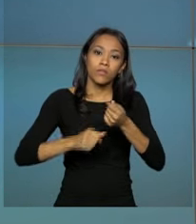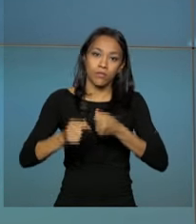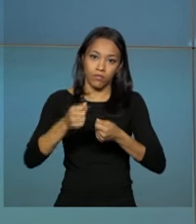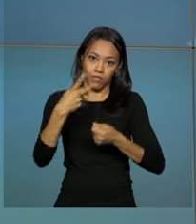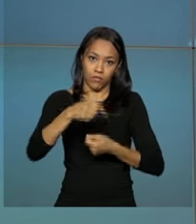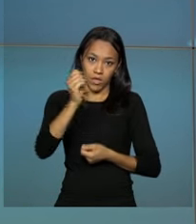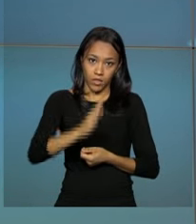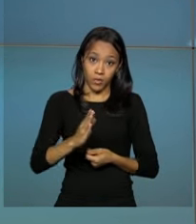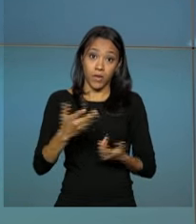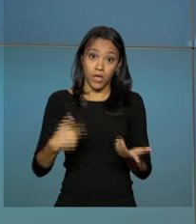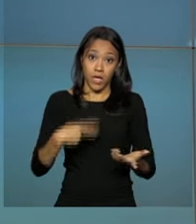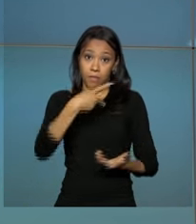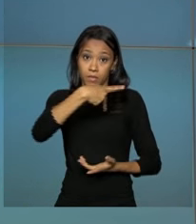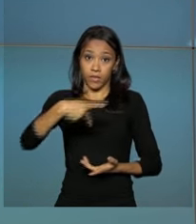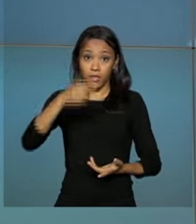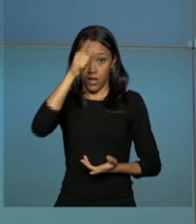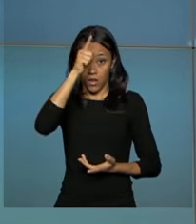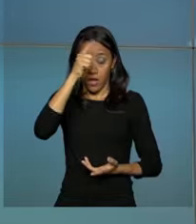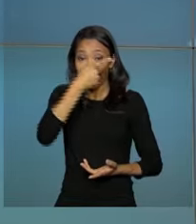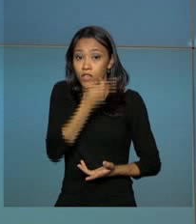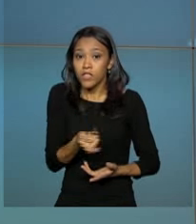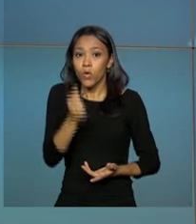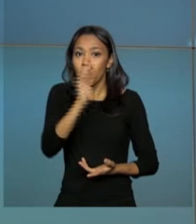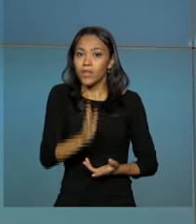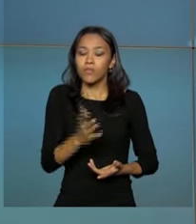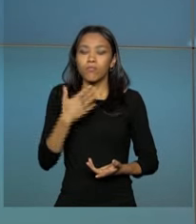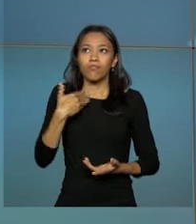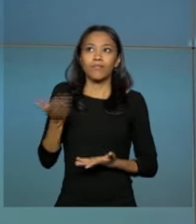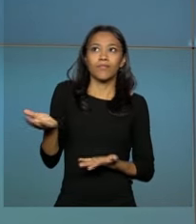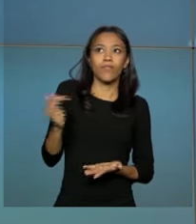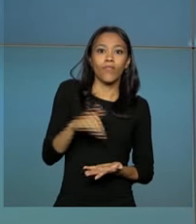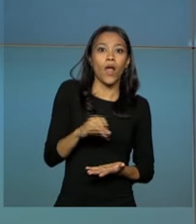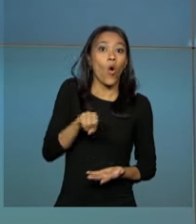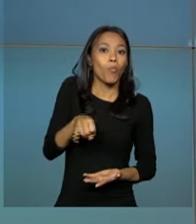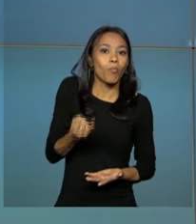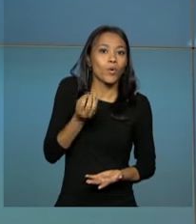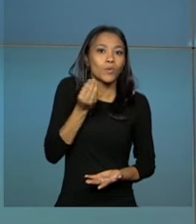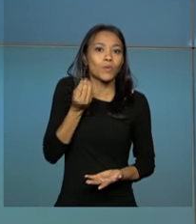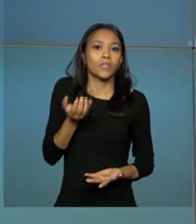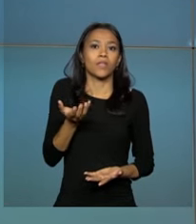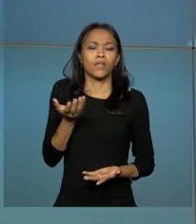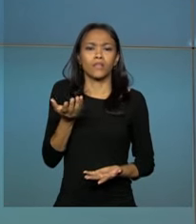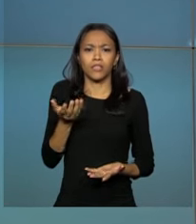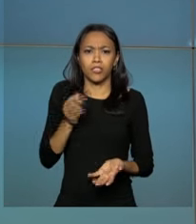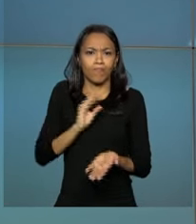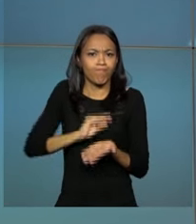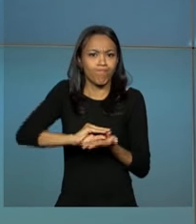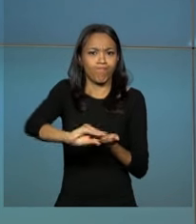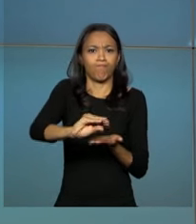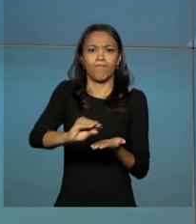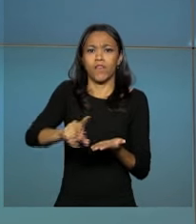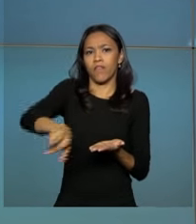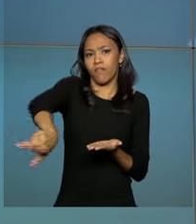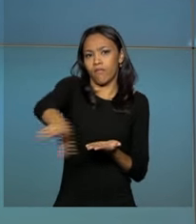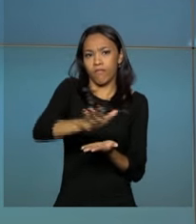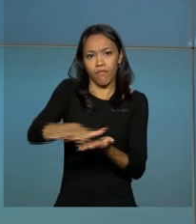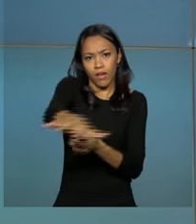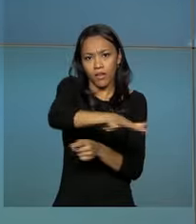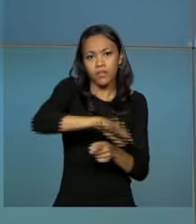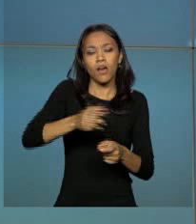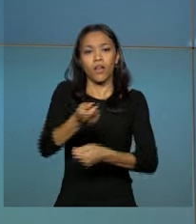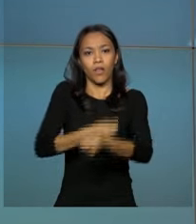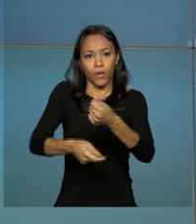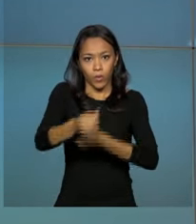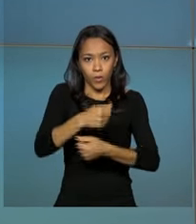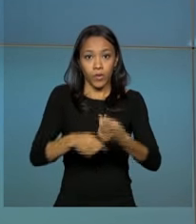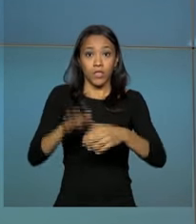chanceler Angela Merkel à Brasília traz oportunidades de investimentos em várias áreas da economia. Segundo Werner Wanderer,